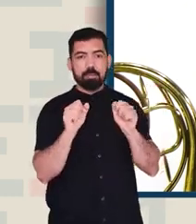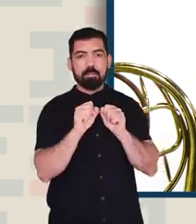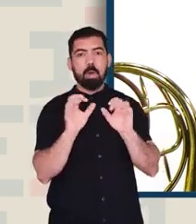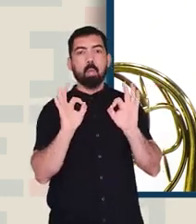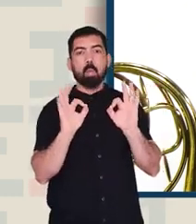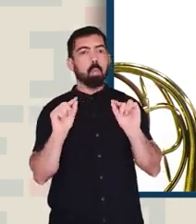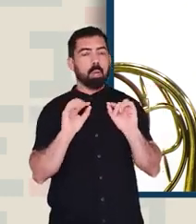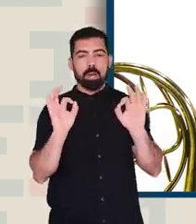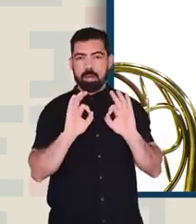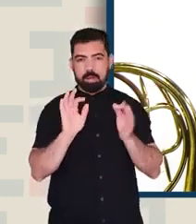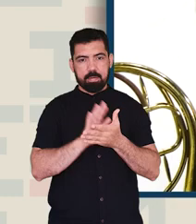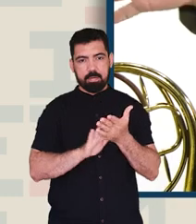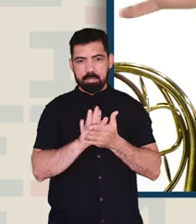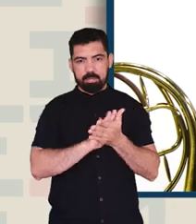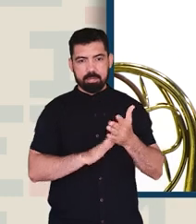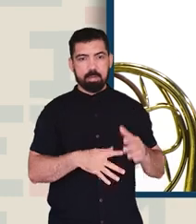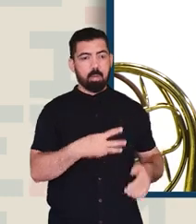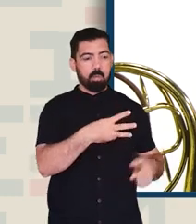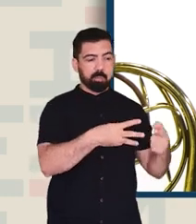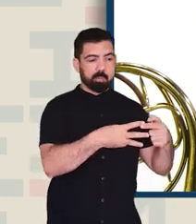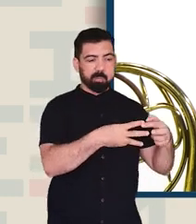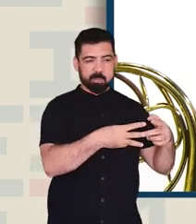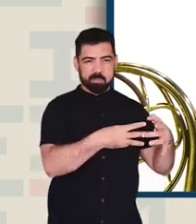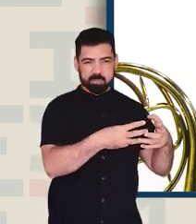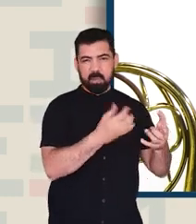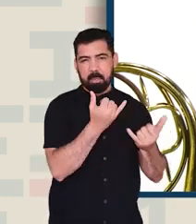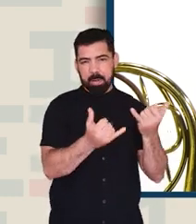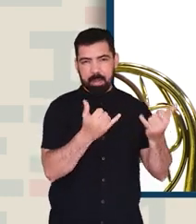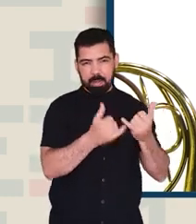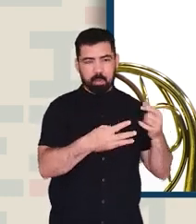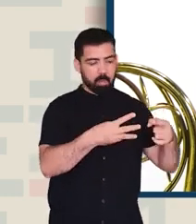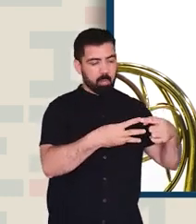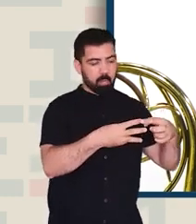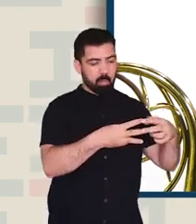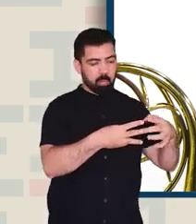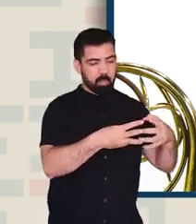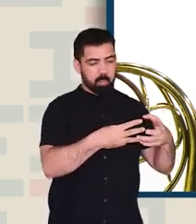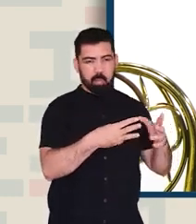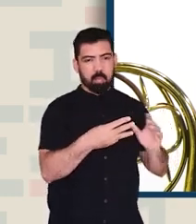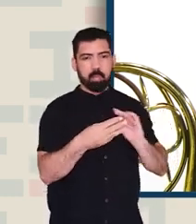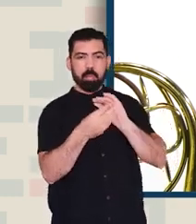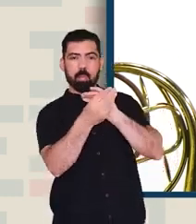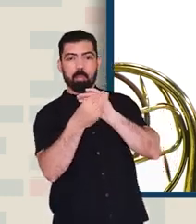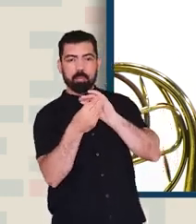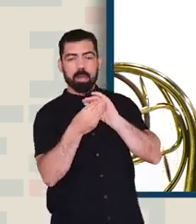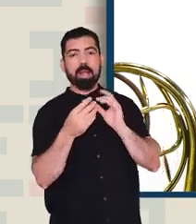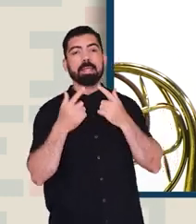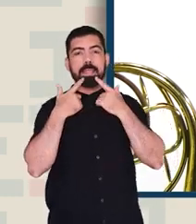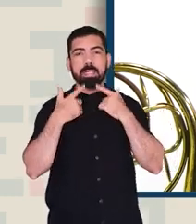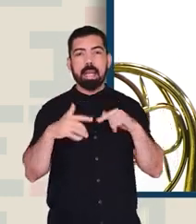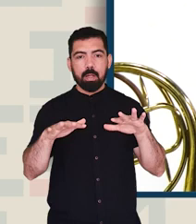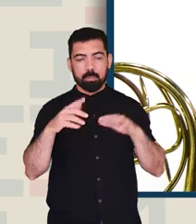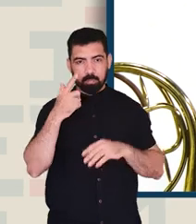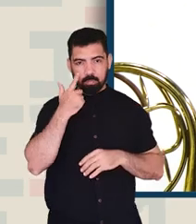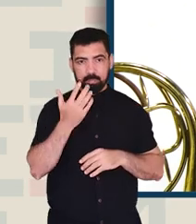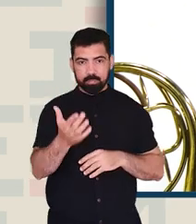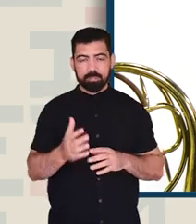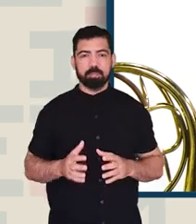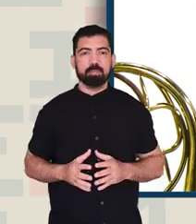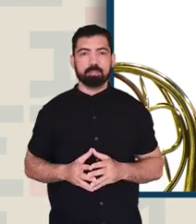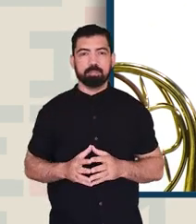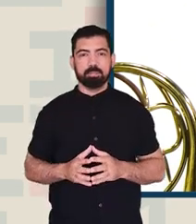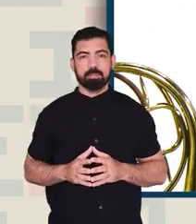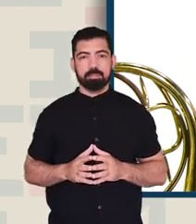estivesse apertando nenhuma das bombas lá na trompa. Então eu tenho também uma série, eu tenho alguns parciais aqui no